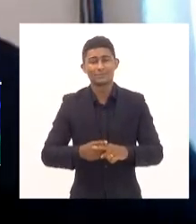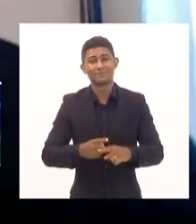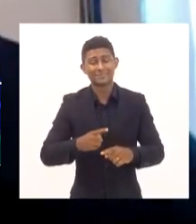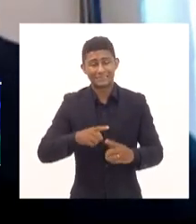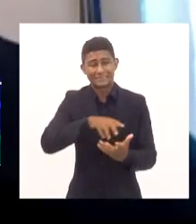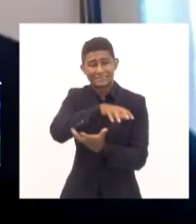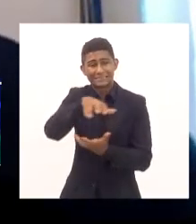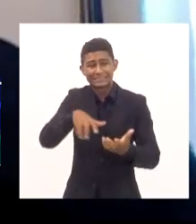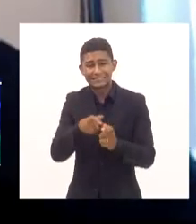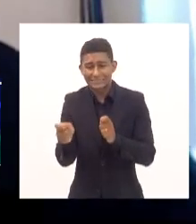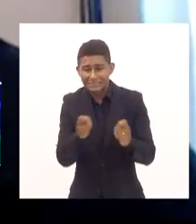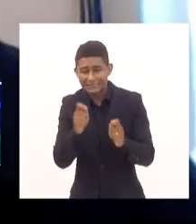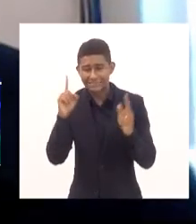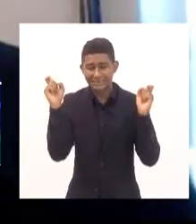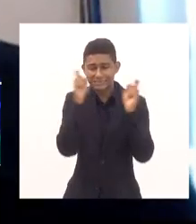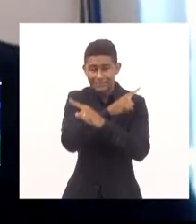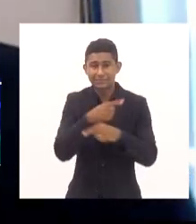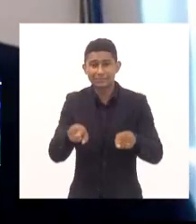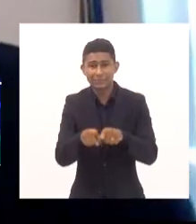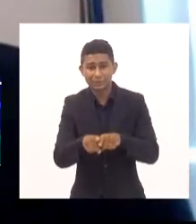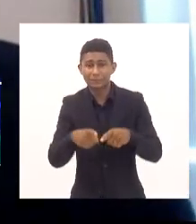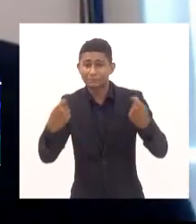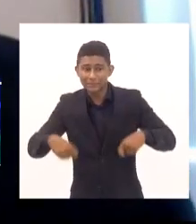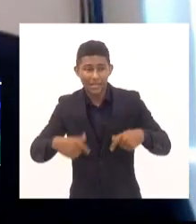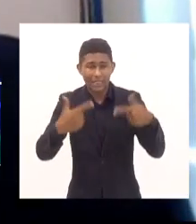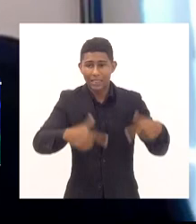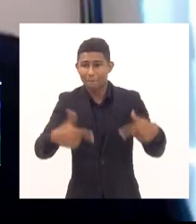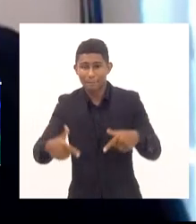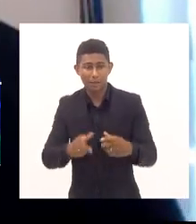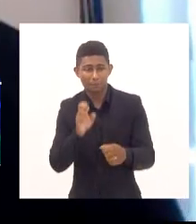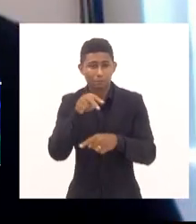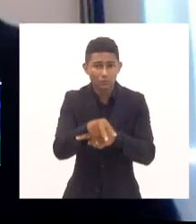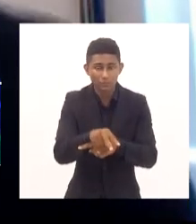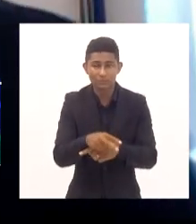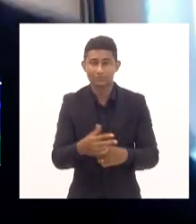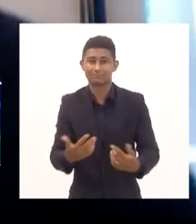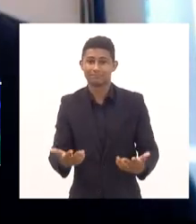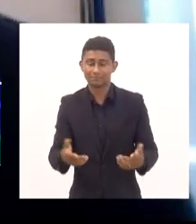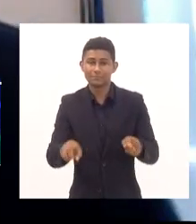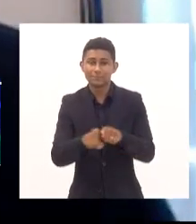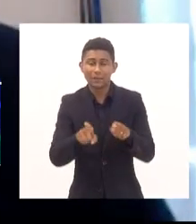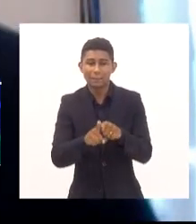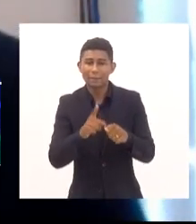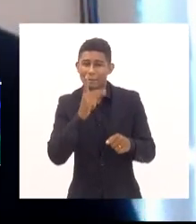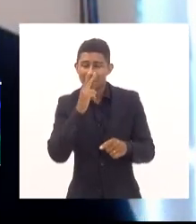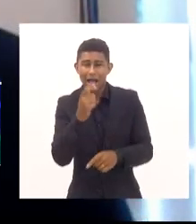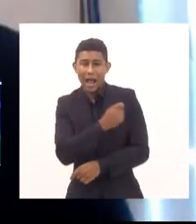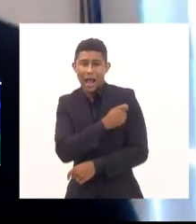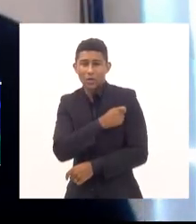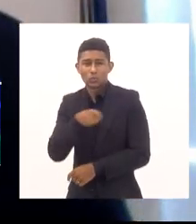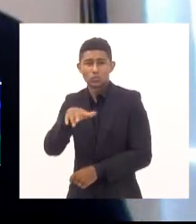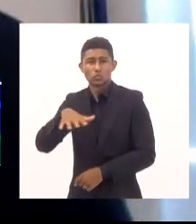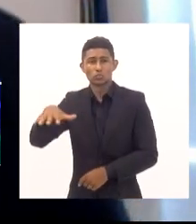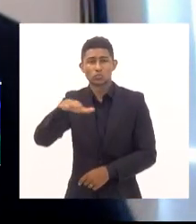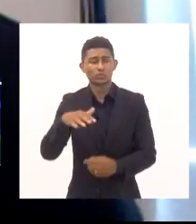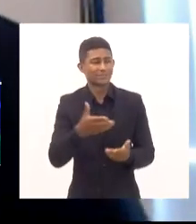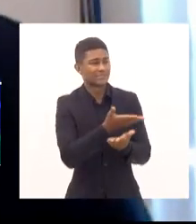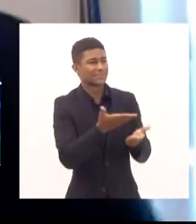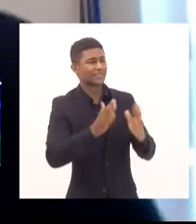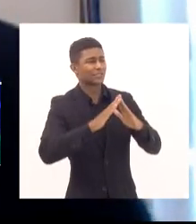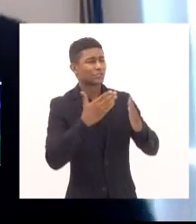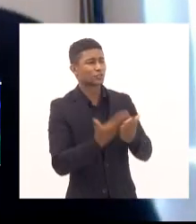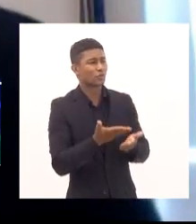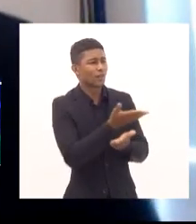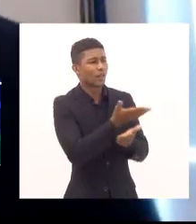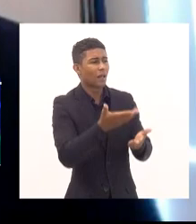outros, as dificuldades de ensino-aprendizagem. Dentre outros, a frustração do aluno com aquilo que a escola